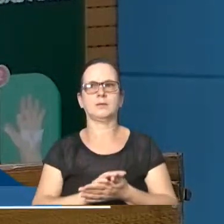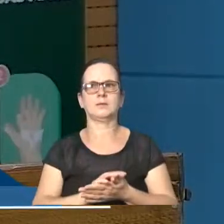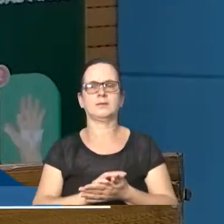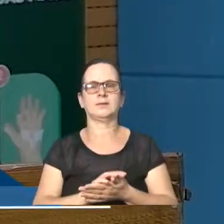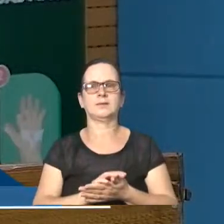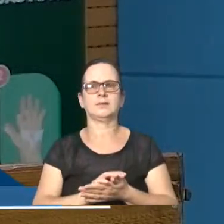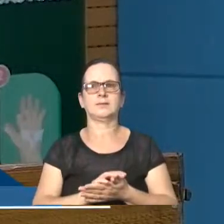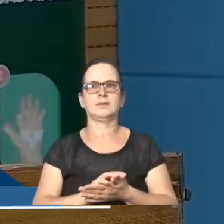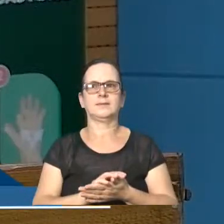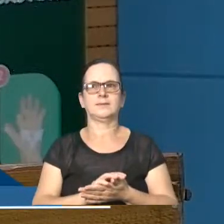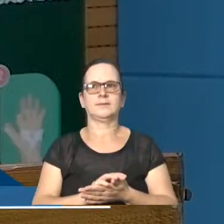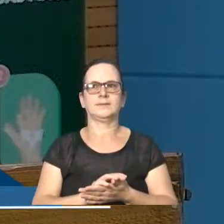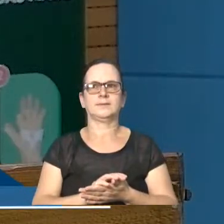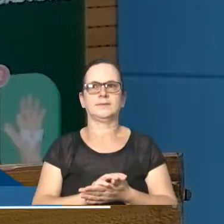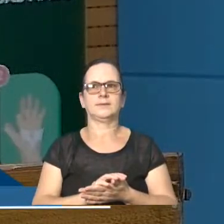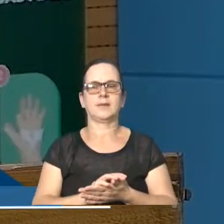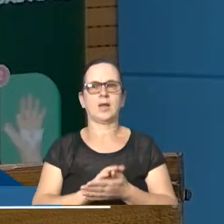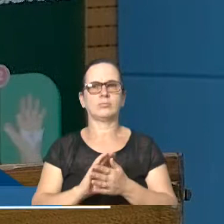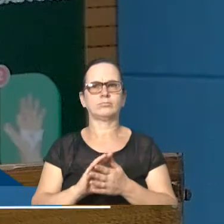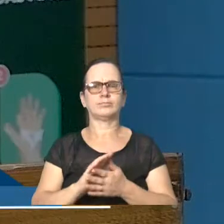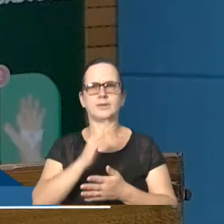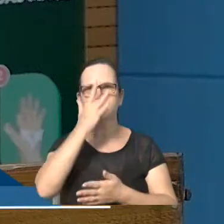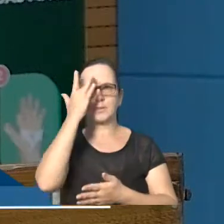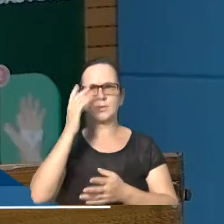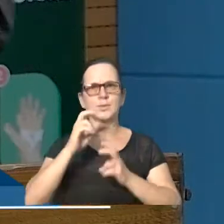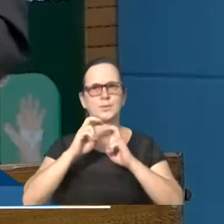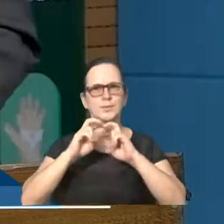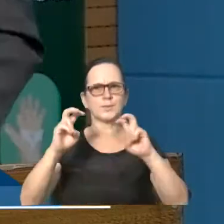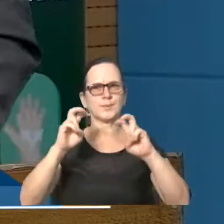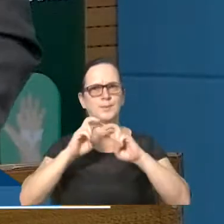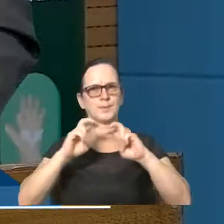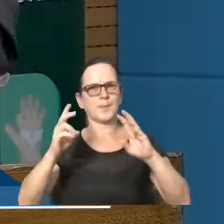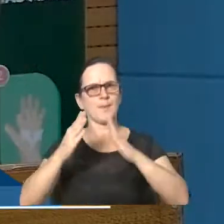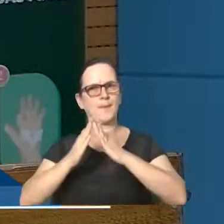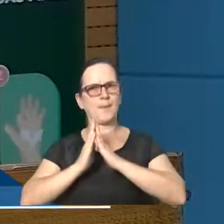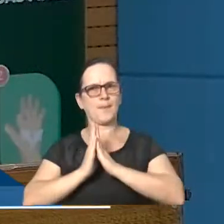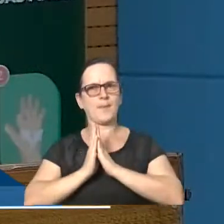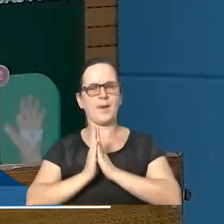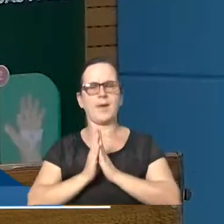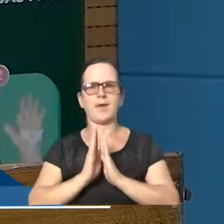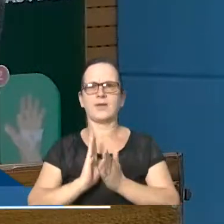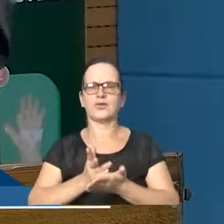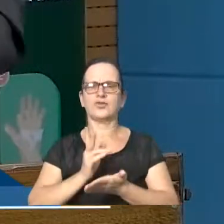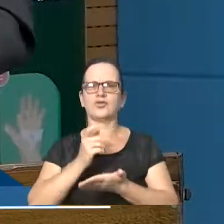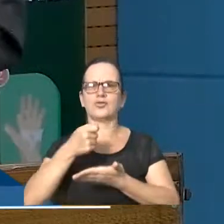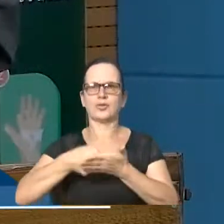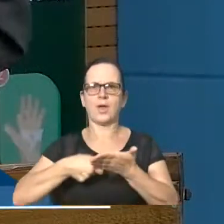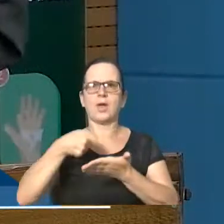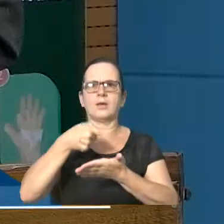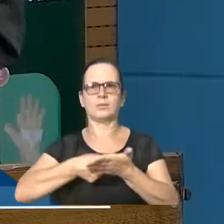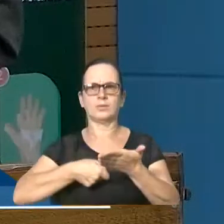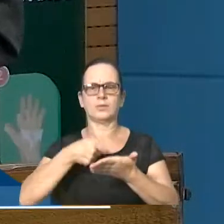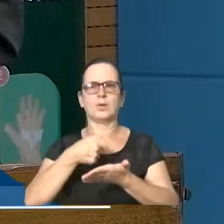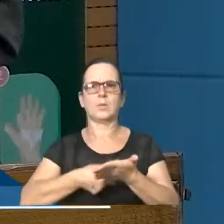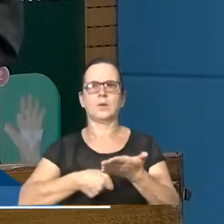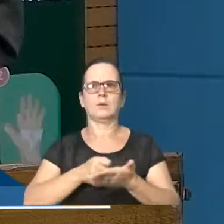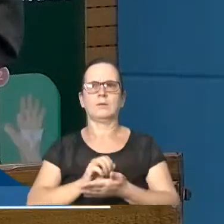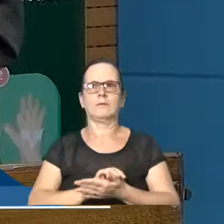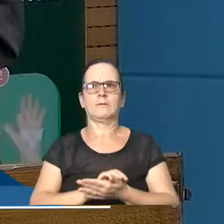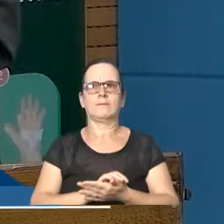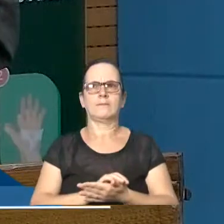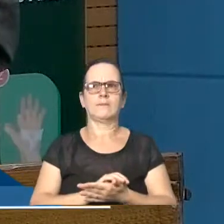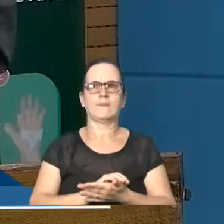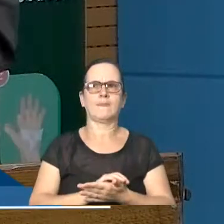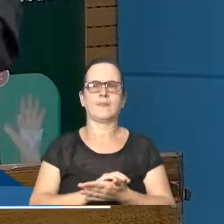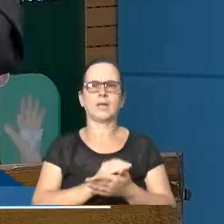Sem falar, vereador Ana Matias, que é um clamor da população, como Vossa Excelência já deve ter sido cobrado por essa questão, né,